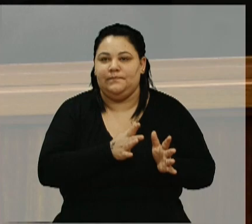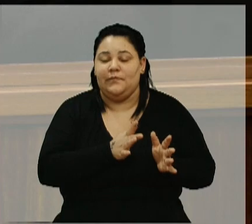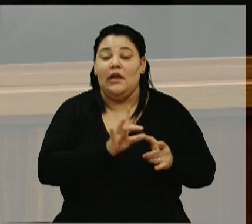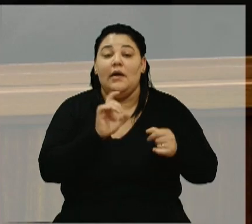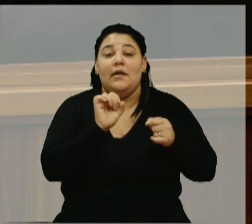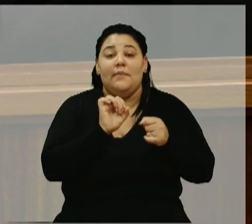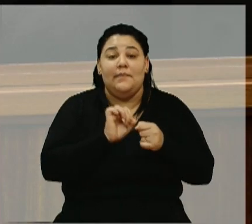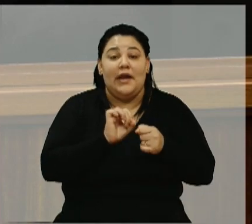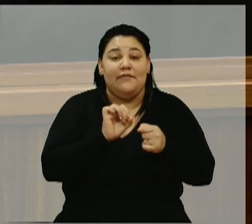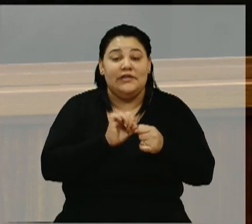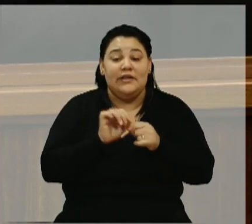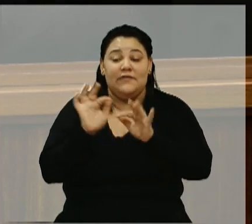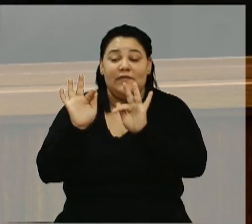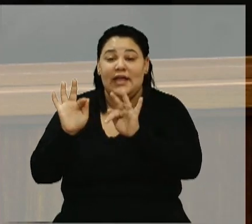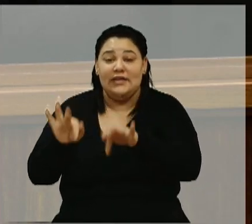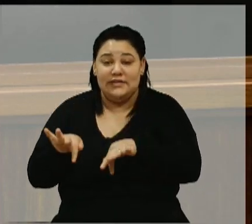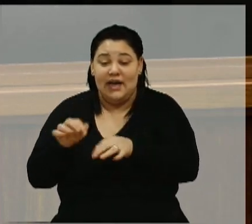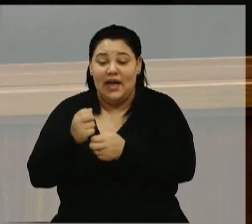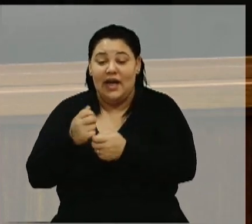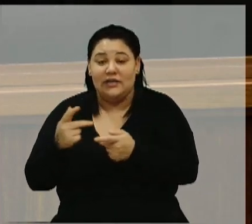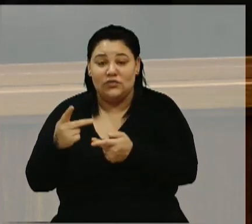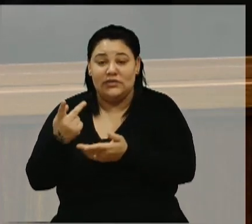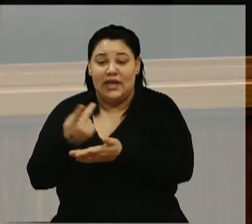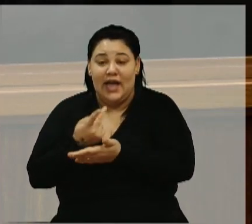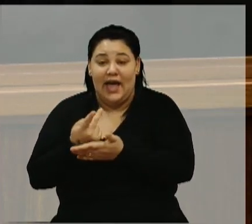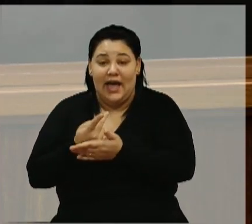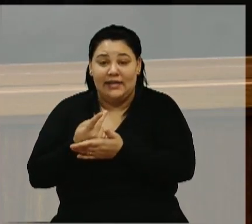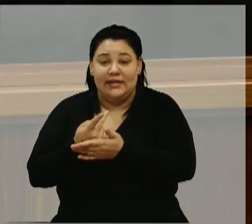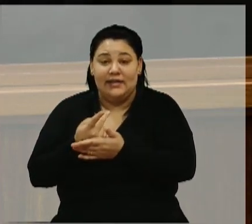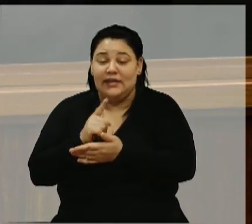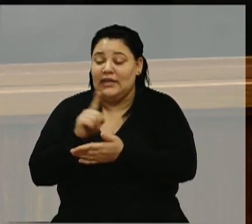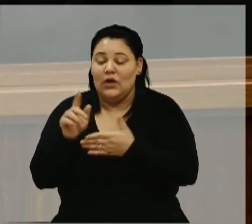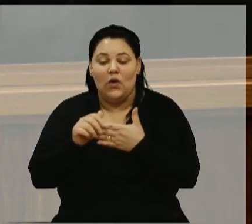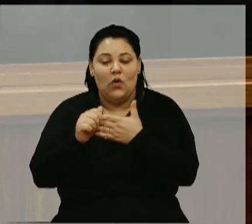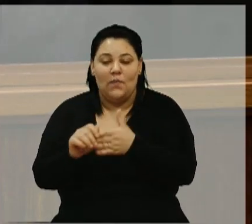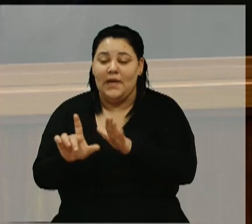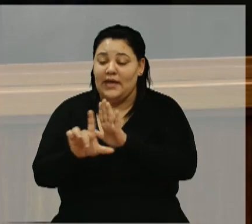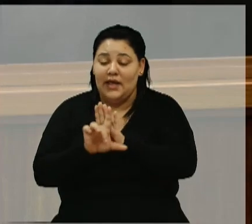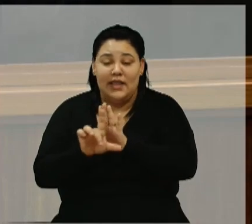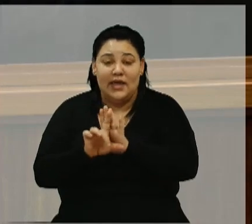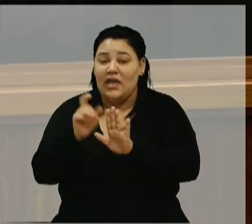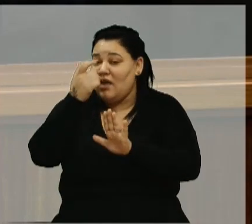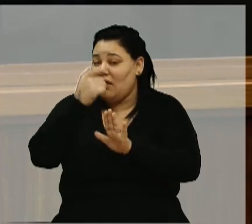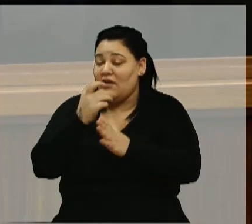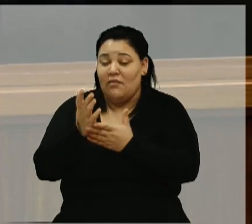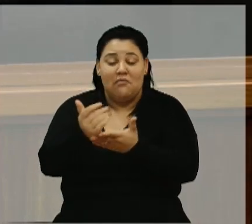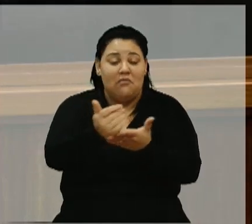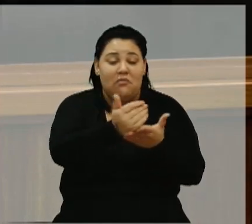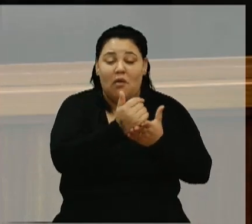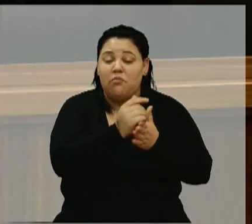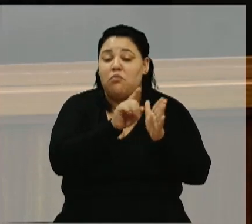fazer cessar a ilegalidade e levantar quantos dados necessário